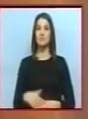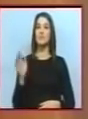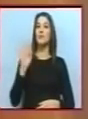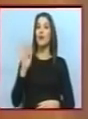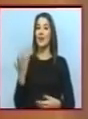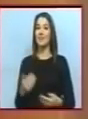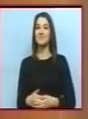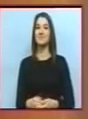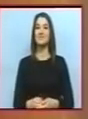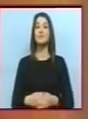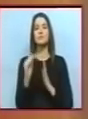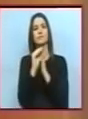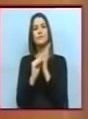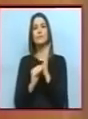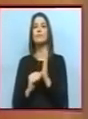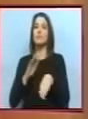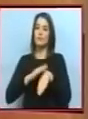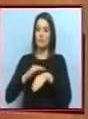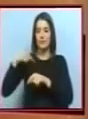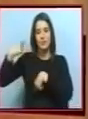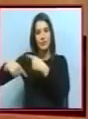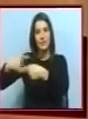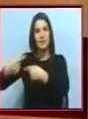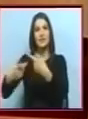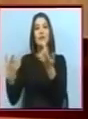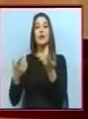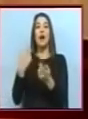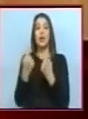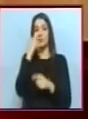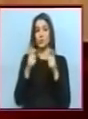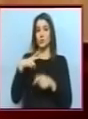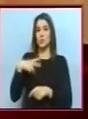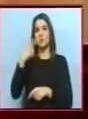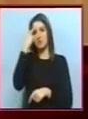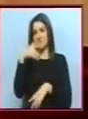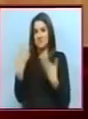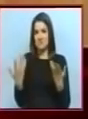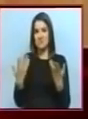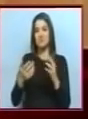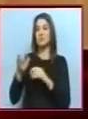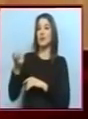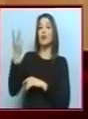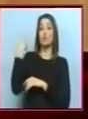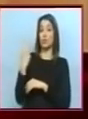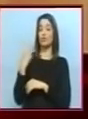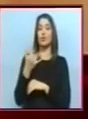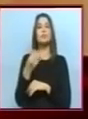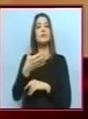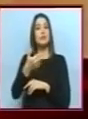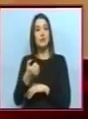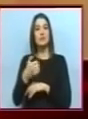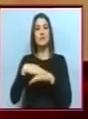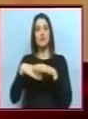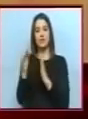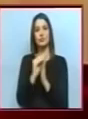Olá! Fazer um testamento é uma ideia que não passa pela cabeça de muitos portugueses. Há dois anos, em 2015, foram feitos